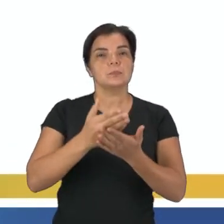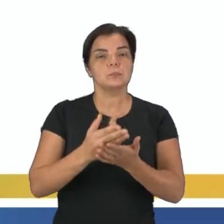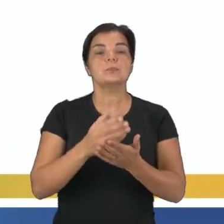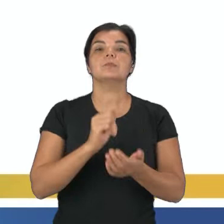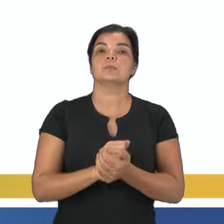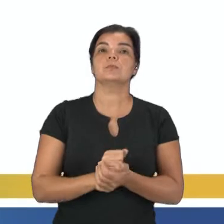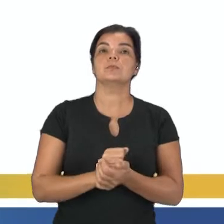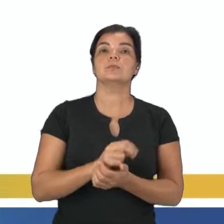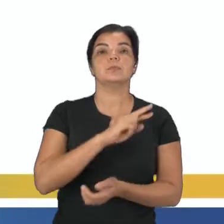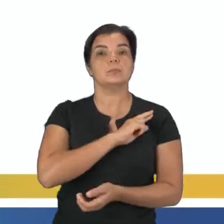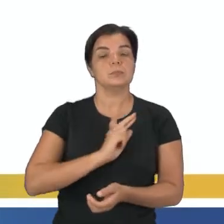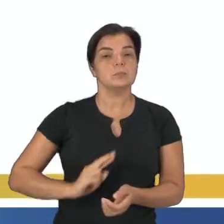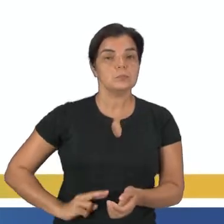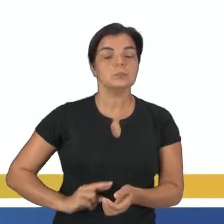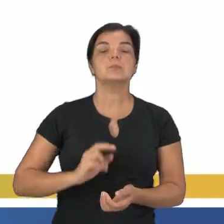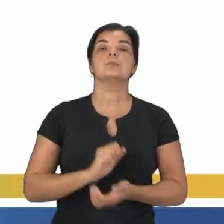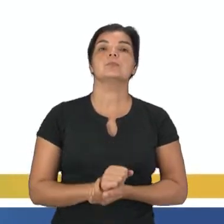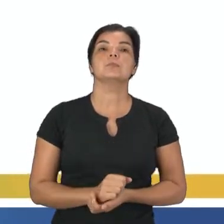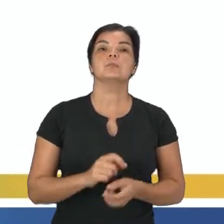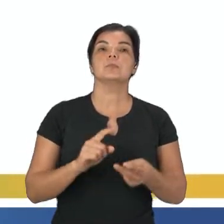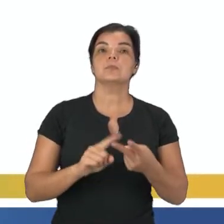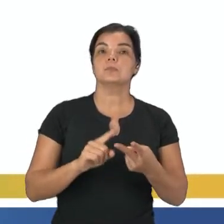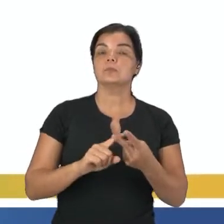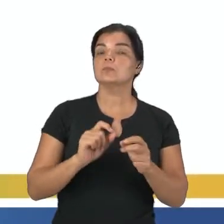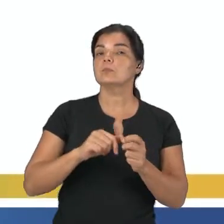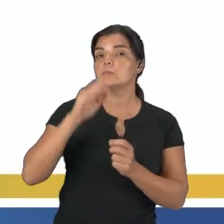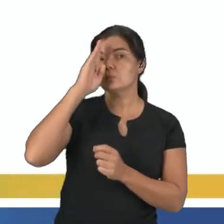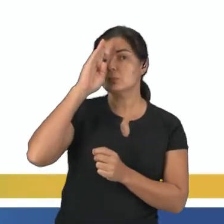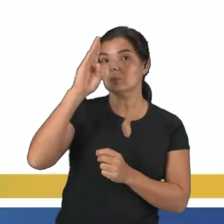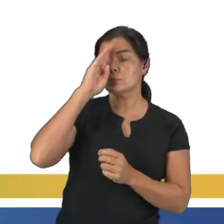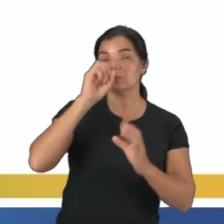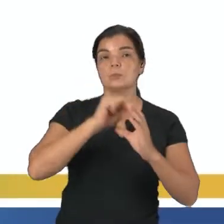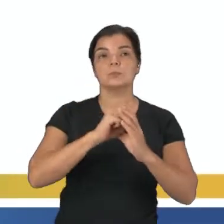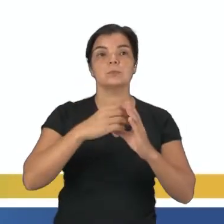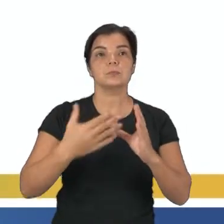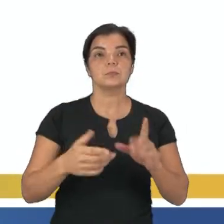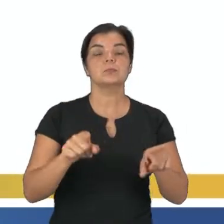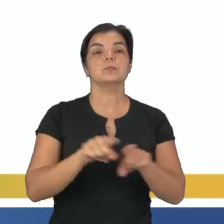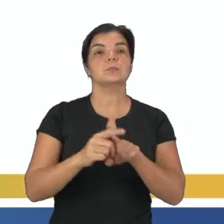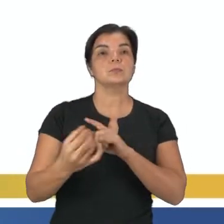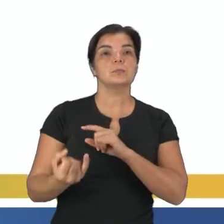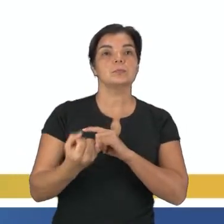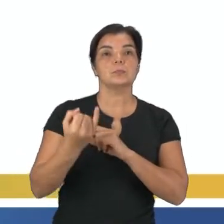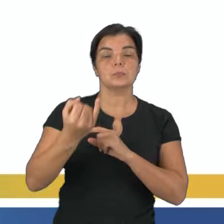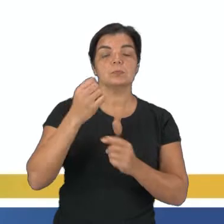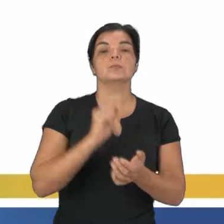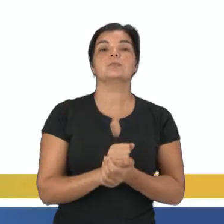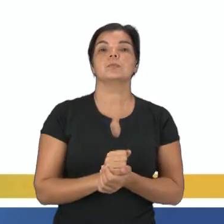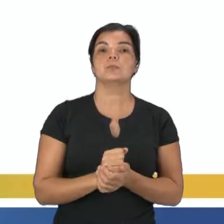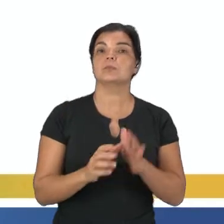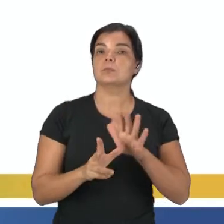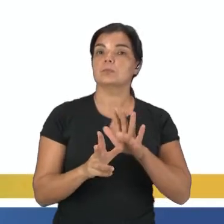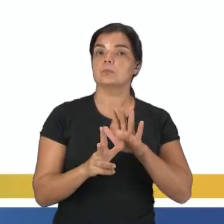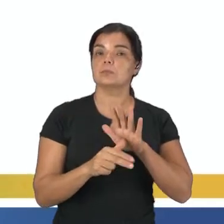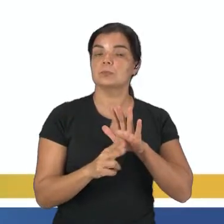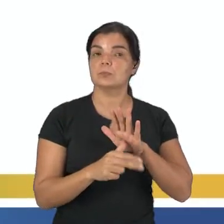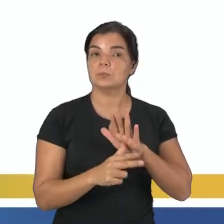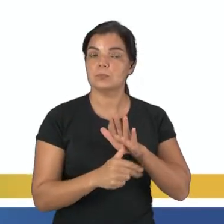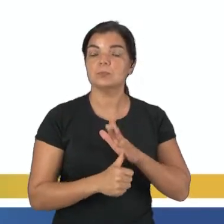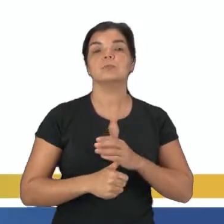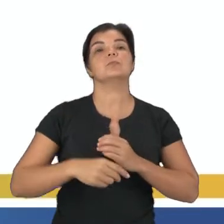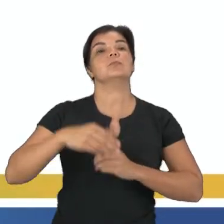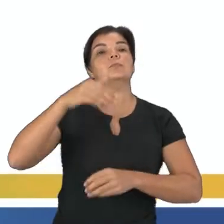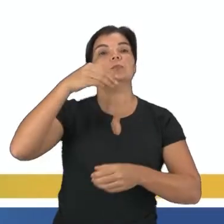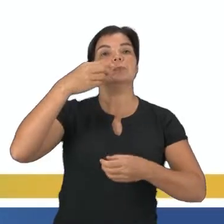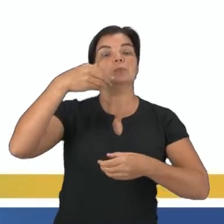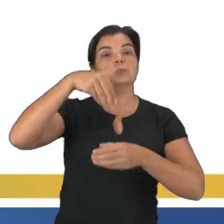da República, do surgimento da República, que teve como principal característica marcante as fraudes e manipulações